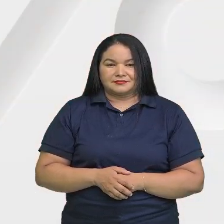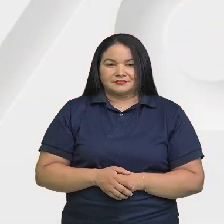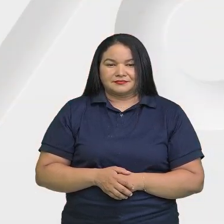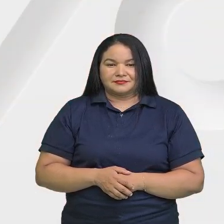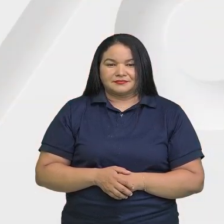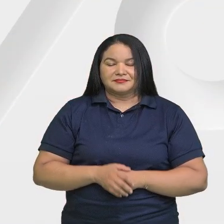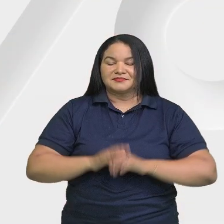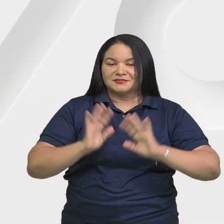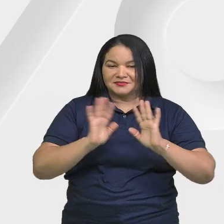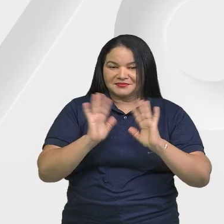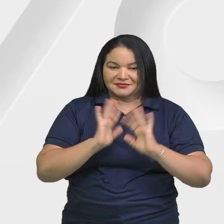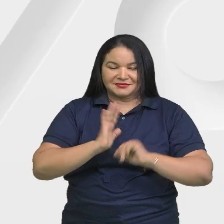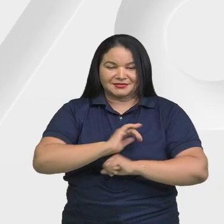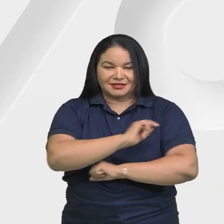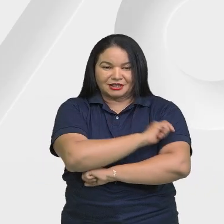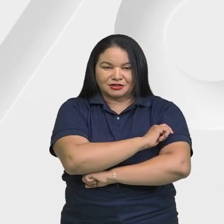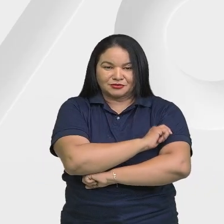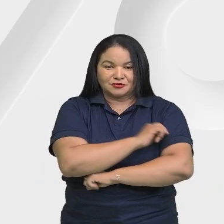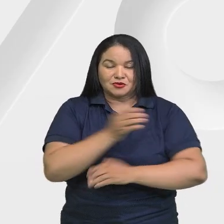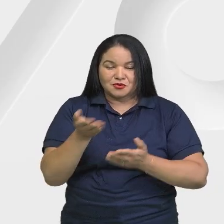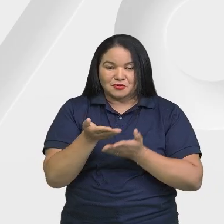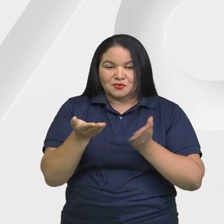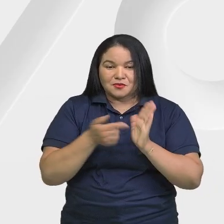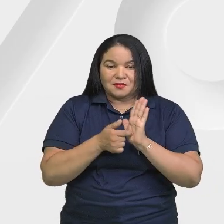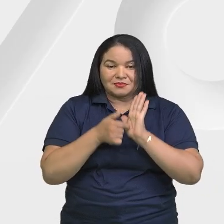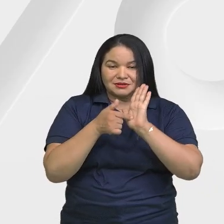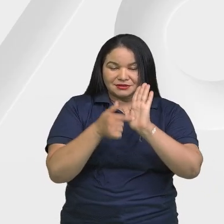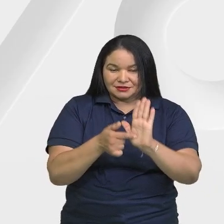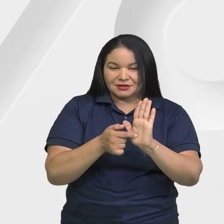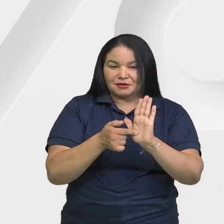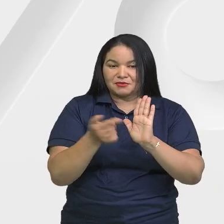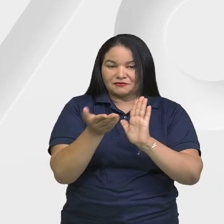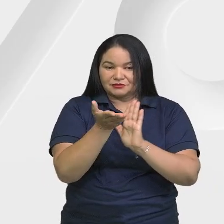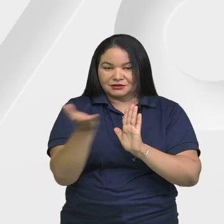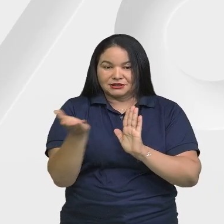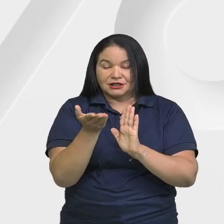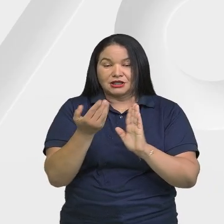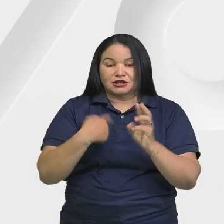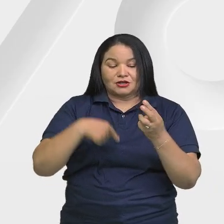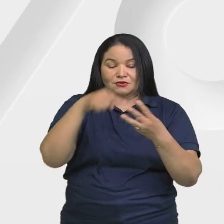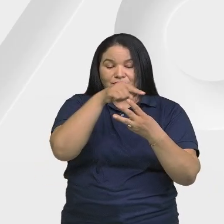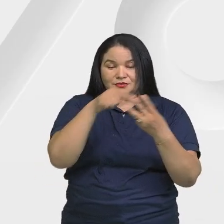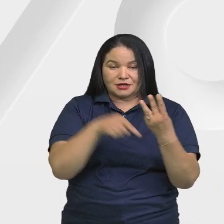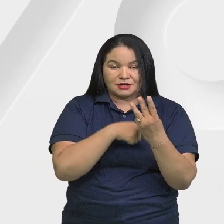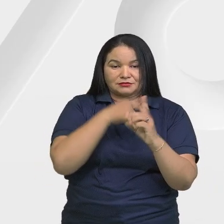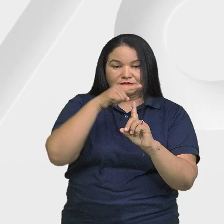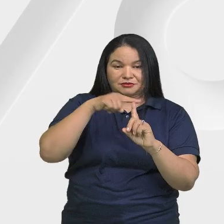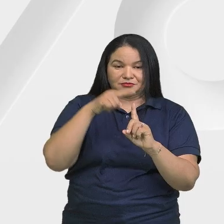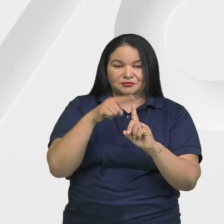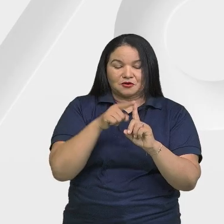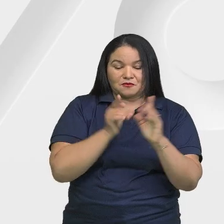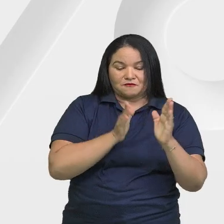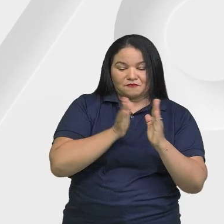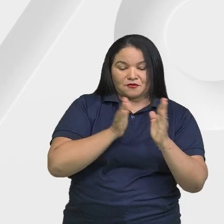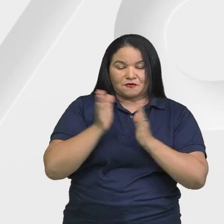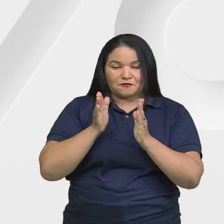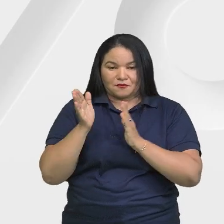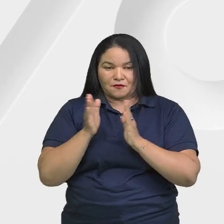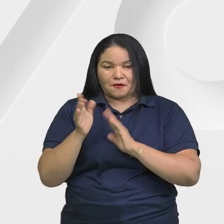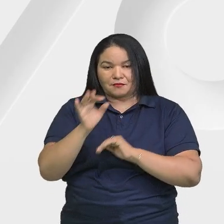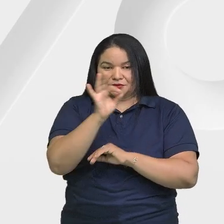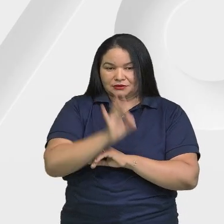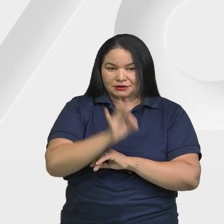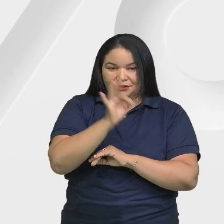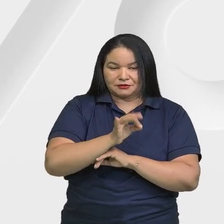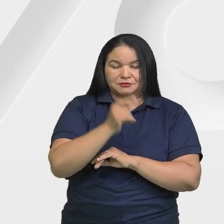Olá, estudantes! Hoje irei apresentar para vocês as três faces da porcentagem. Vamos para o